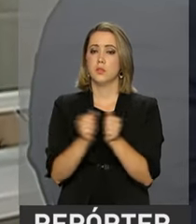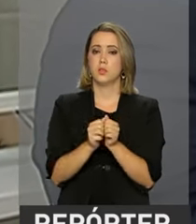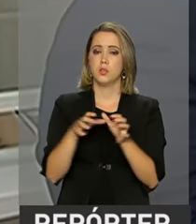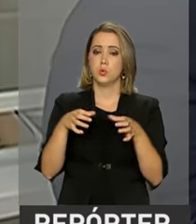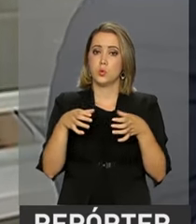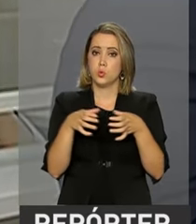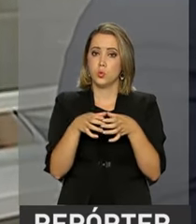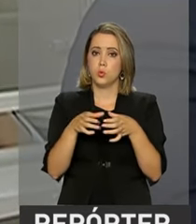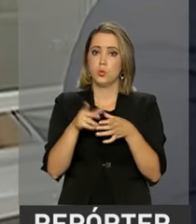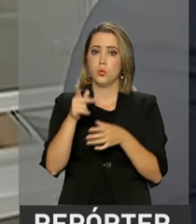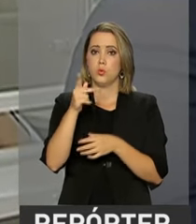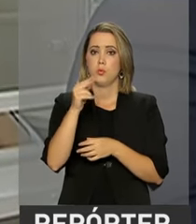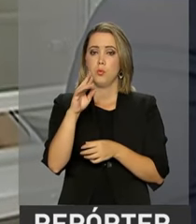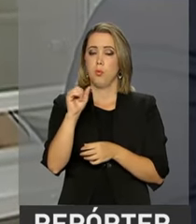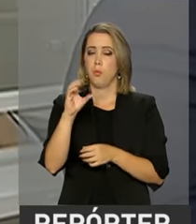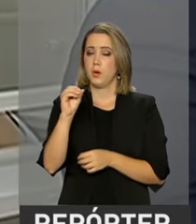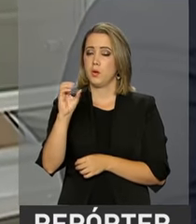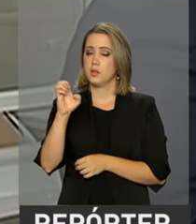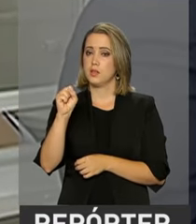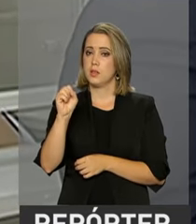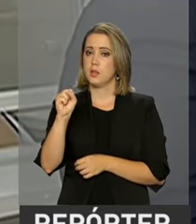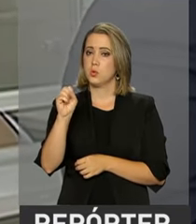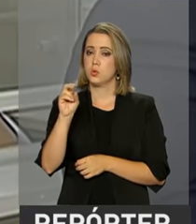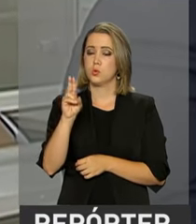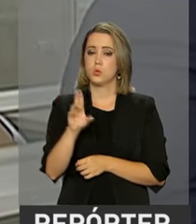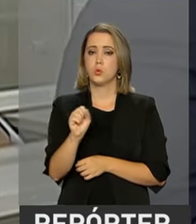Brasília. Professora, neste prazo,